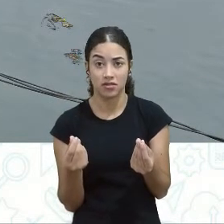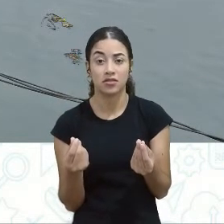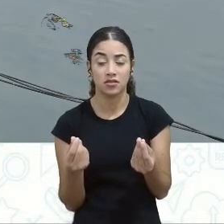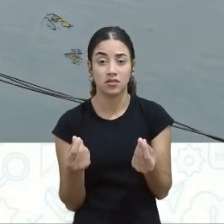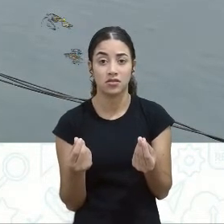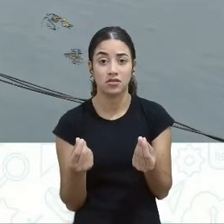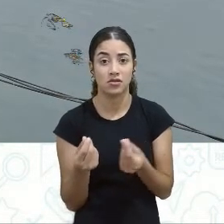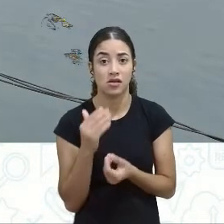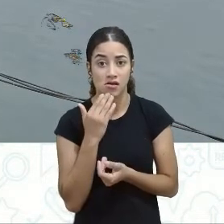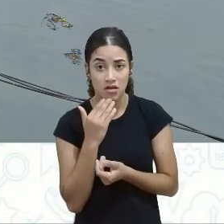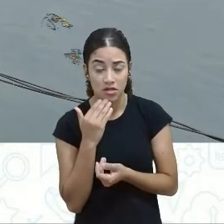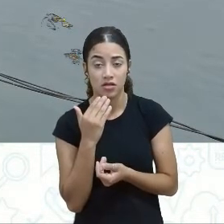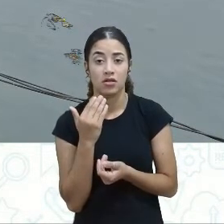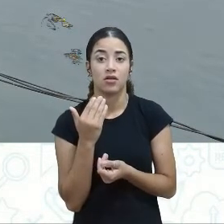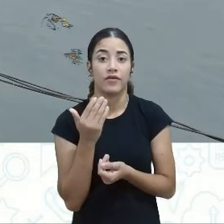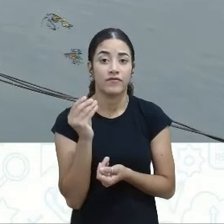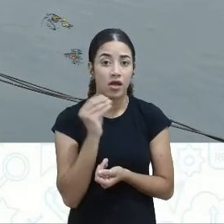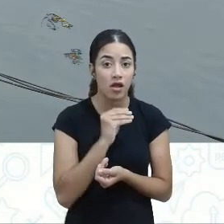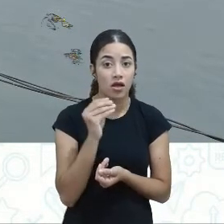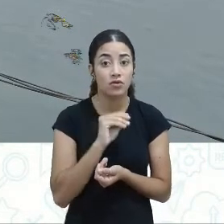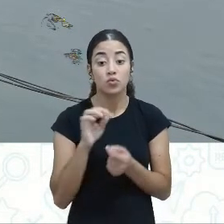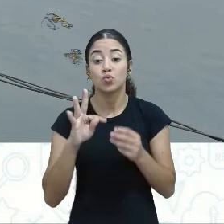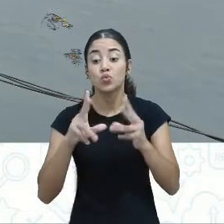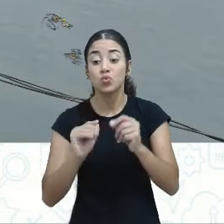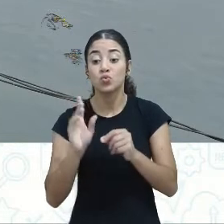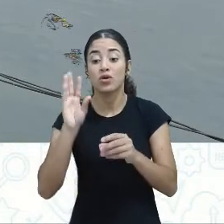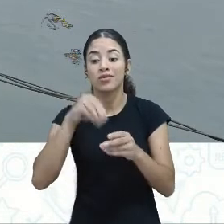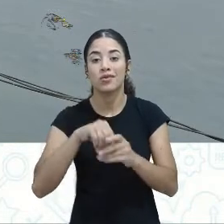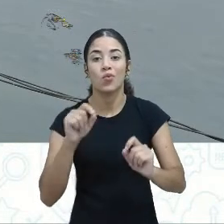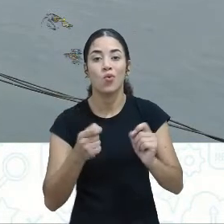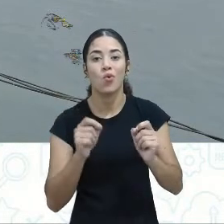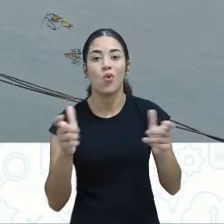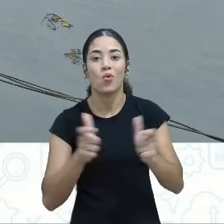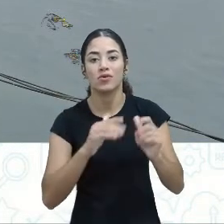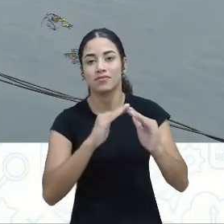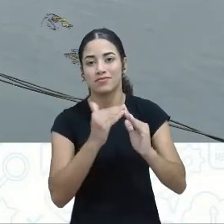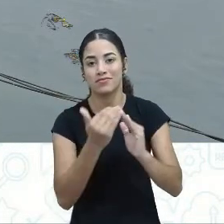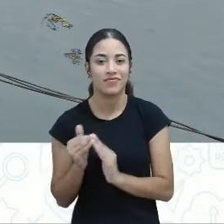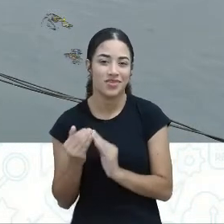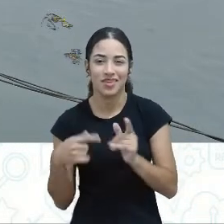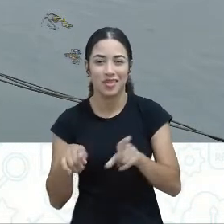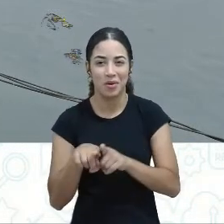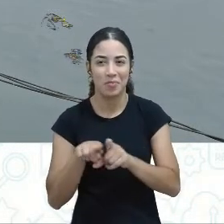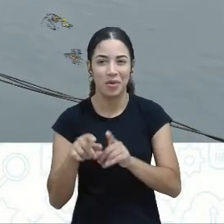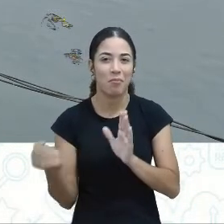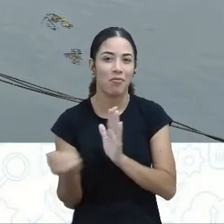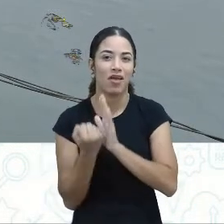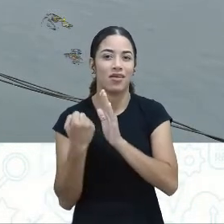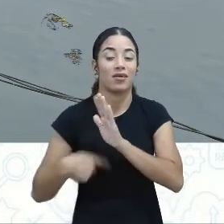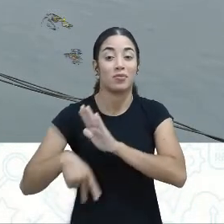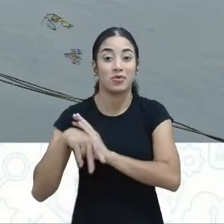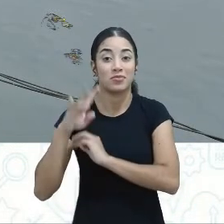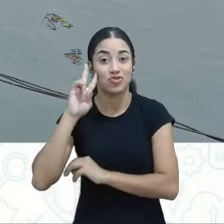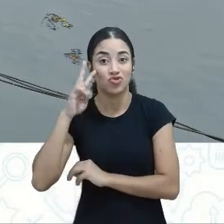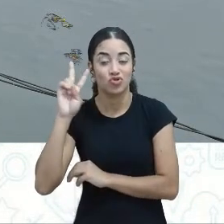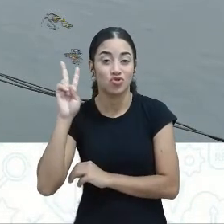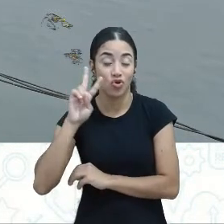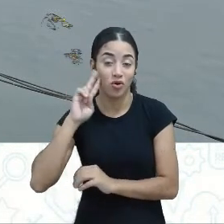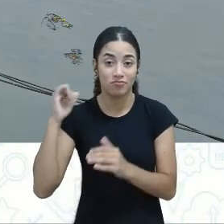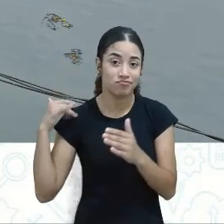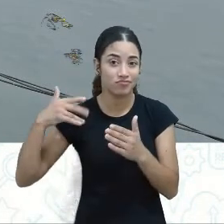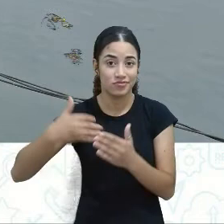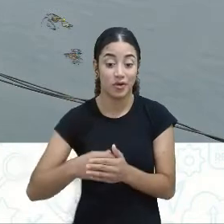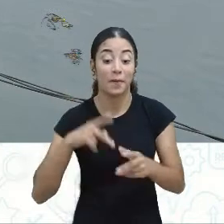tudo se recai na periferia e por conta dessa questão histórica aí, boa parte dessa população